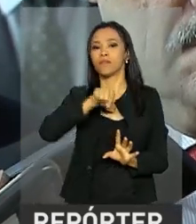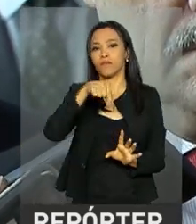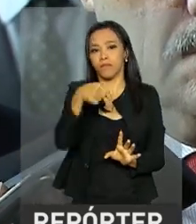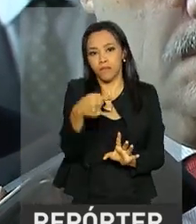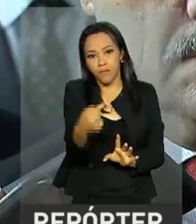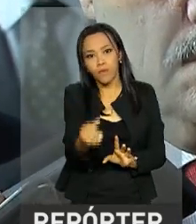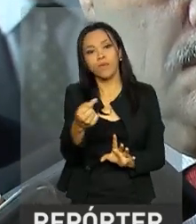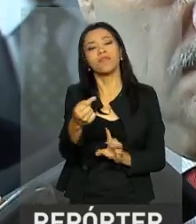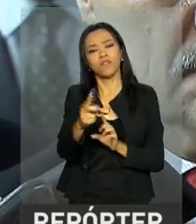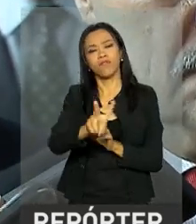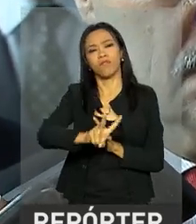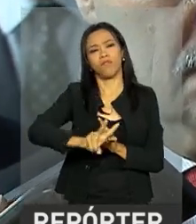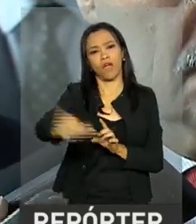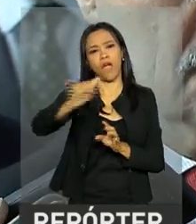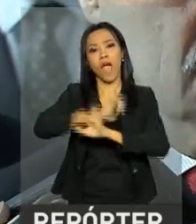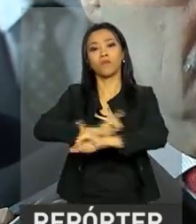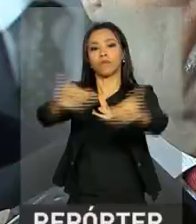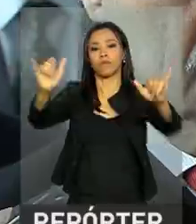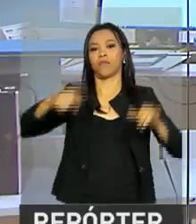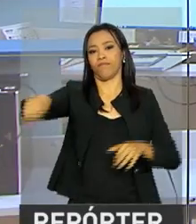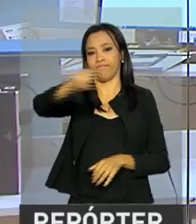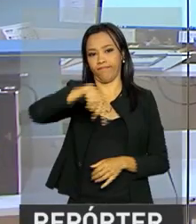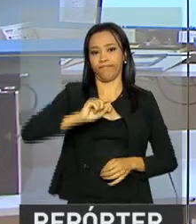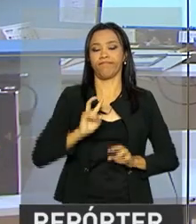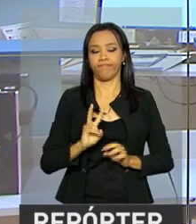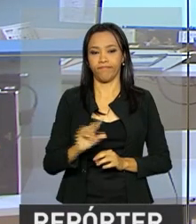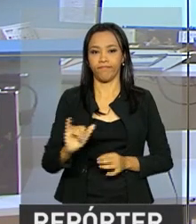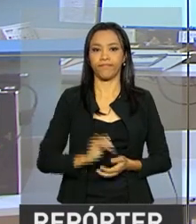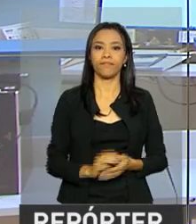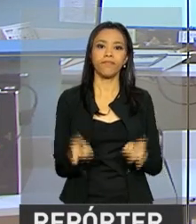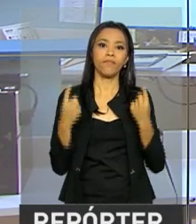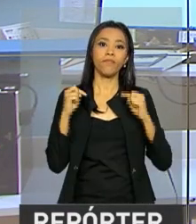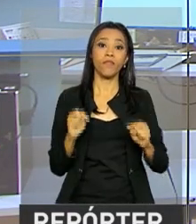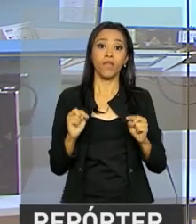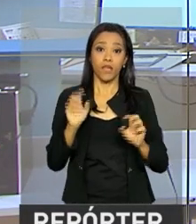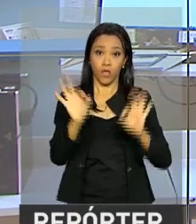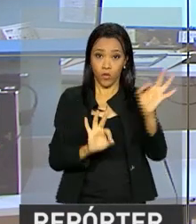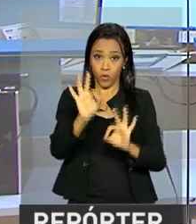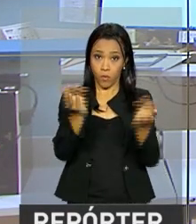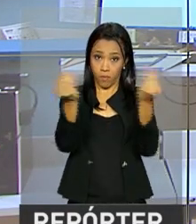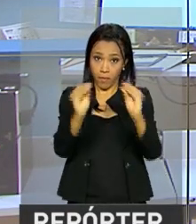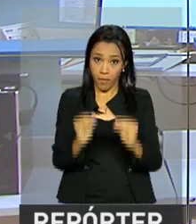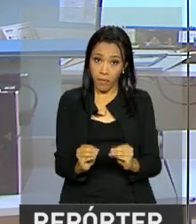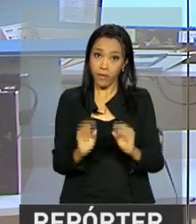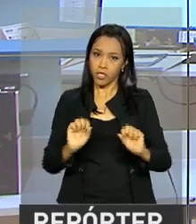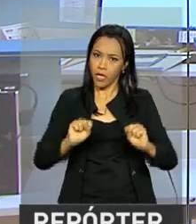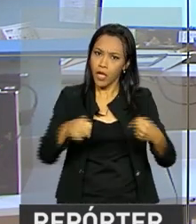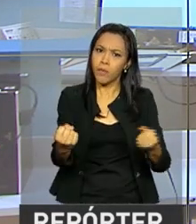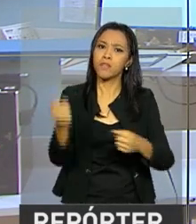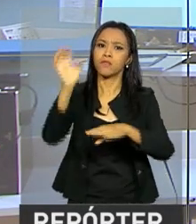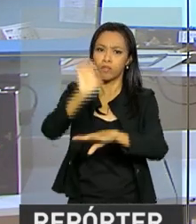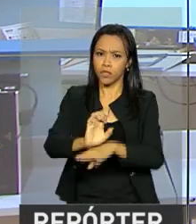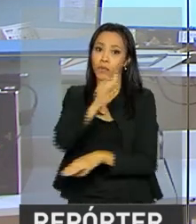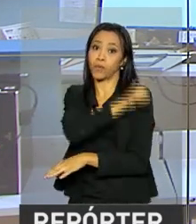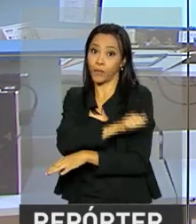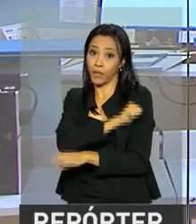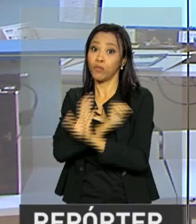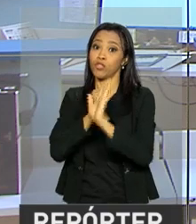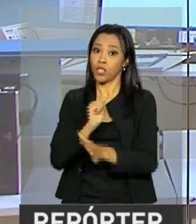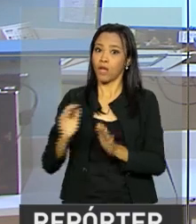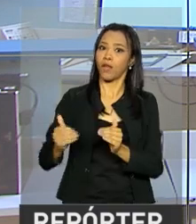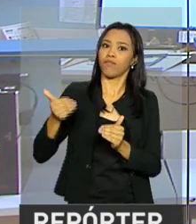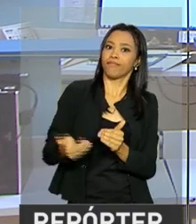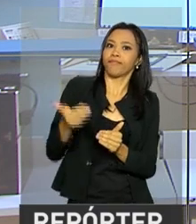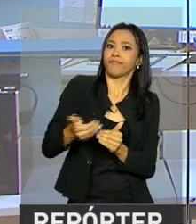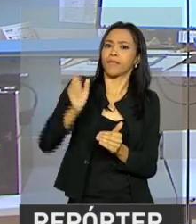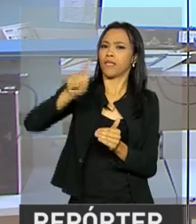estaremos comunicando a todos. E o plano de recuperação do Rio de Janeiro já está em fase avançada e deve